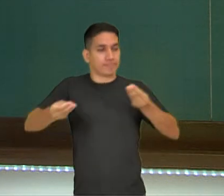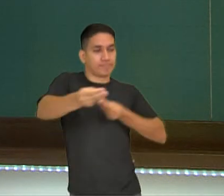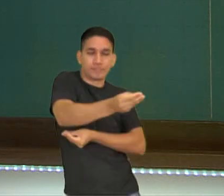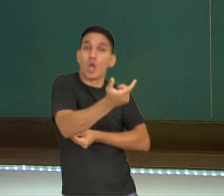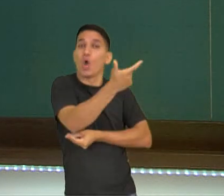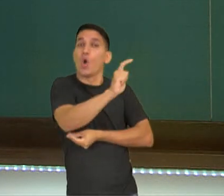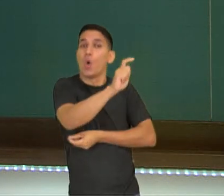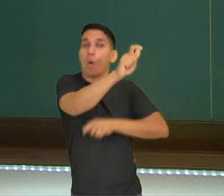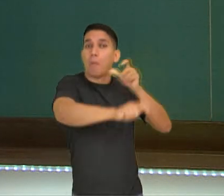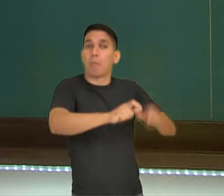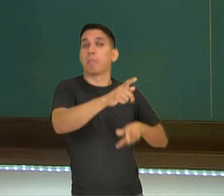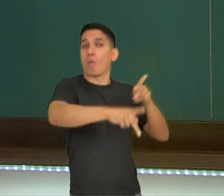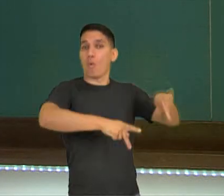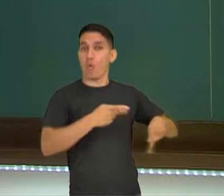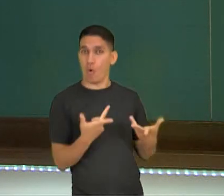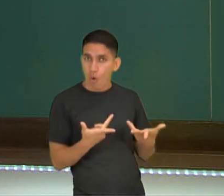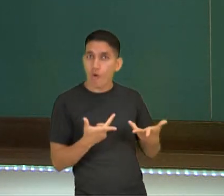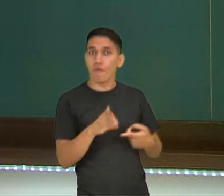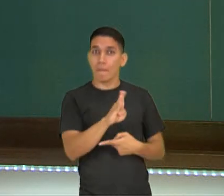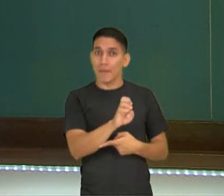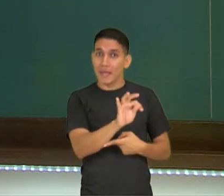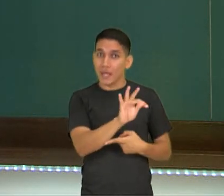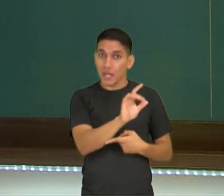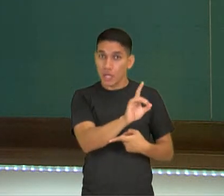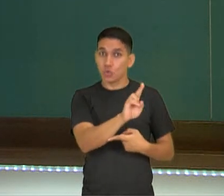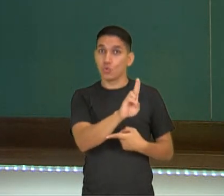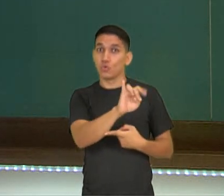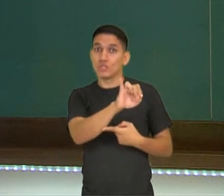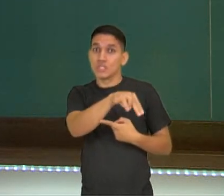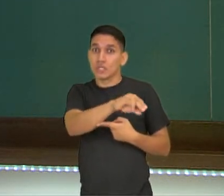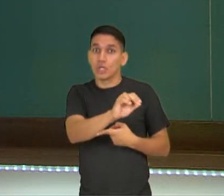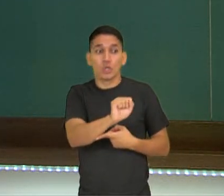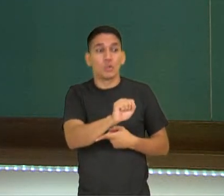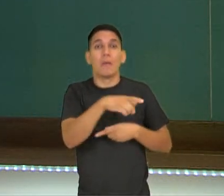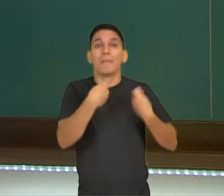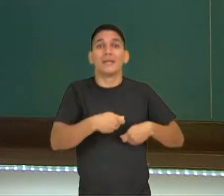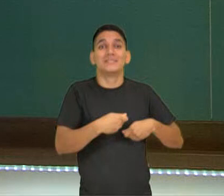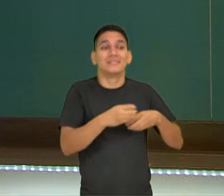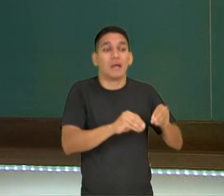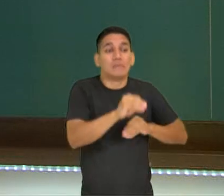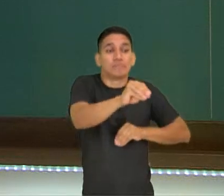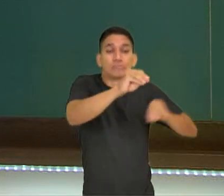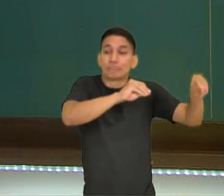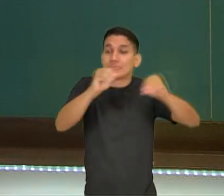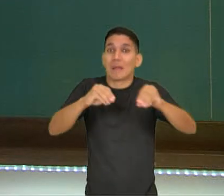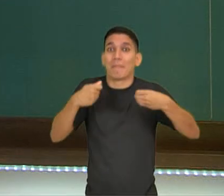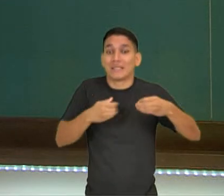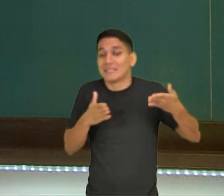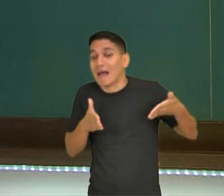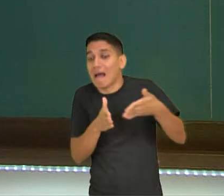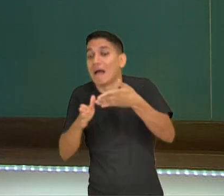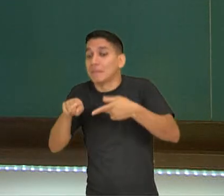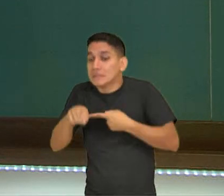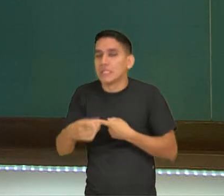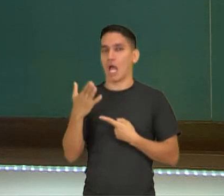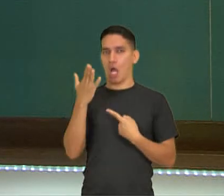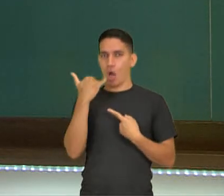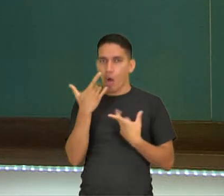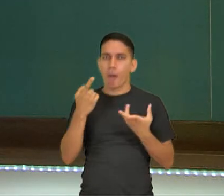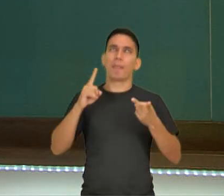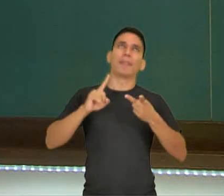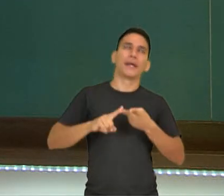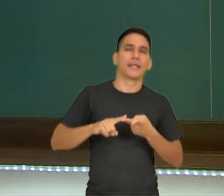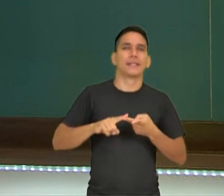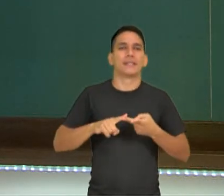povos beduínos, povos que são nômades ou seminômades do deserto, que precisam passar por essas cidades para se alimentarem, para